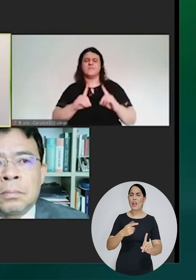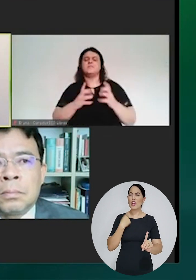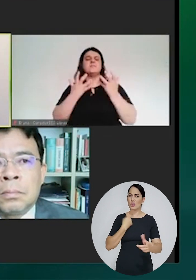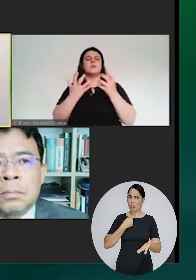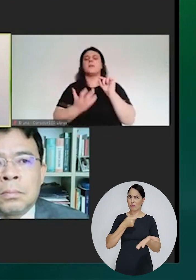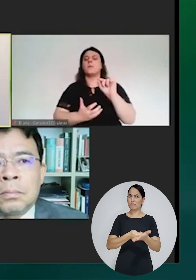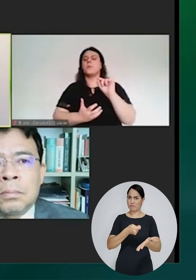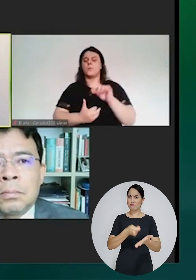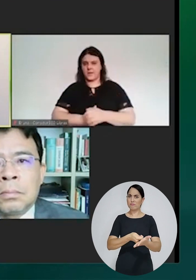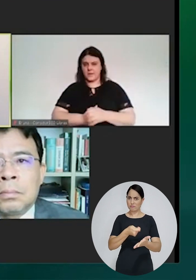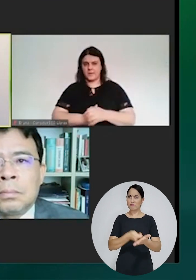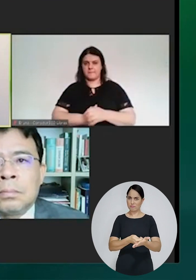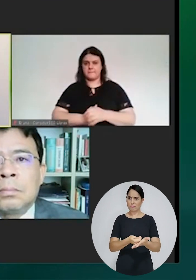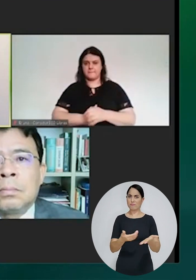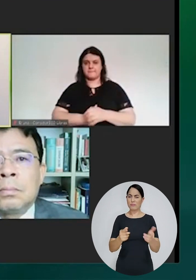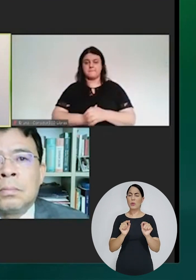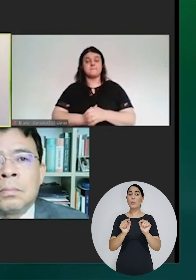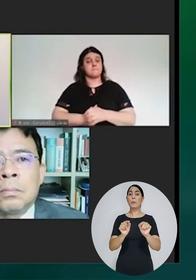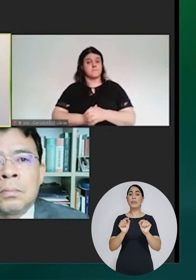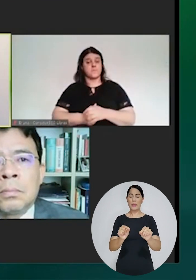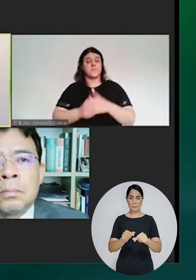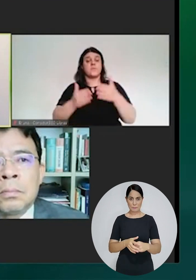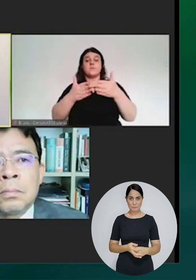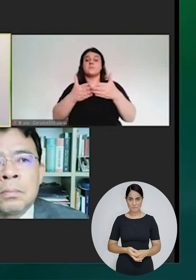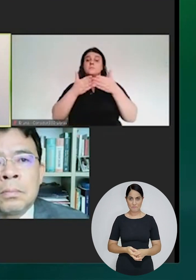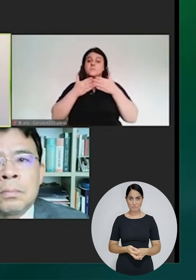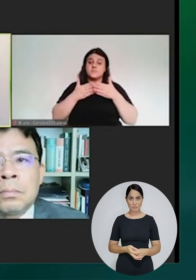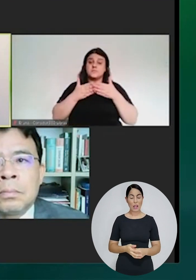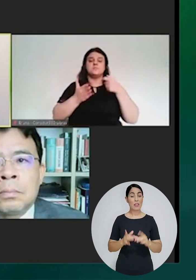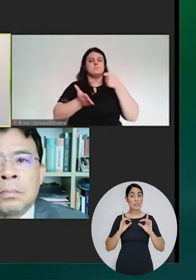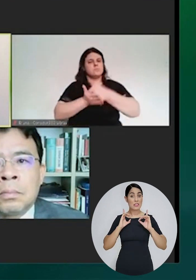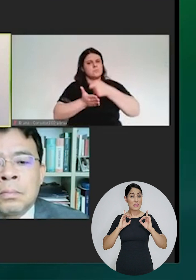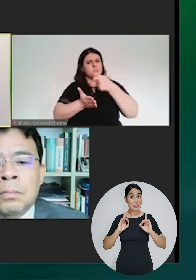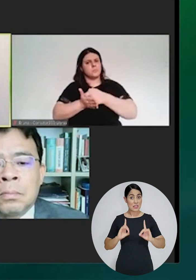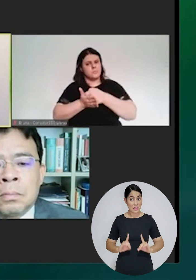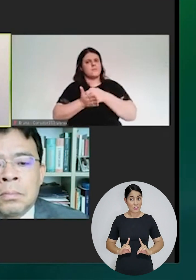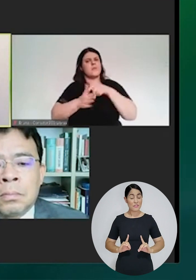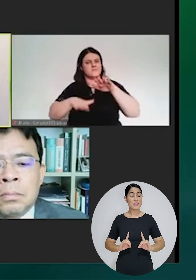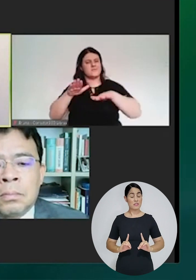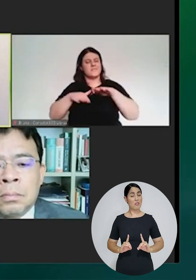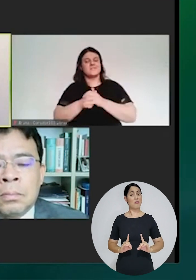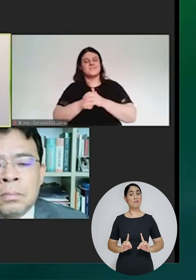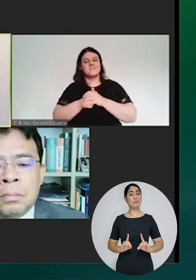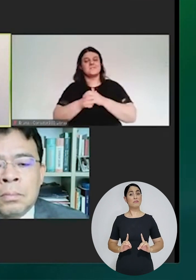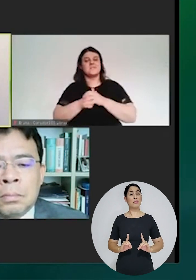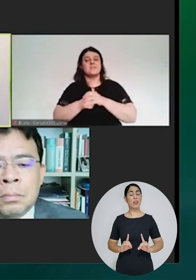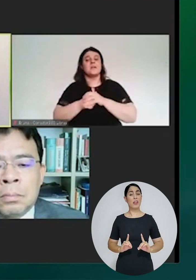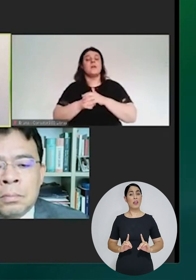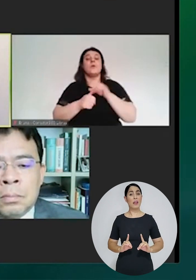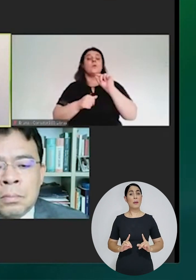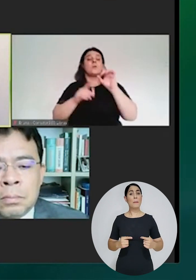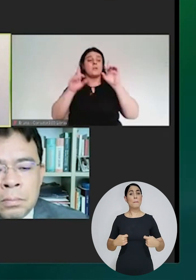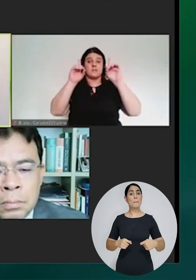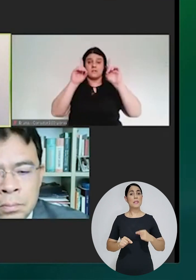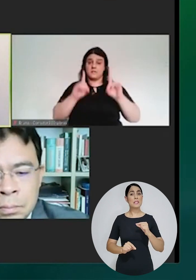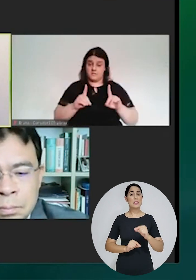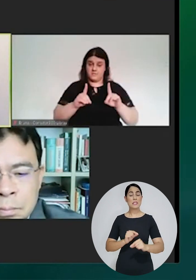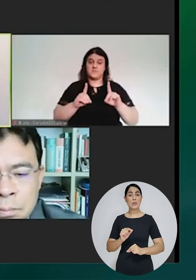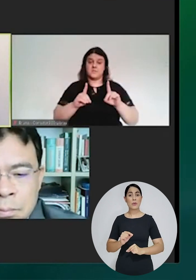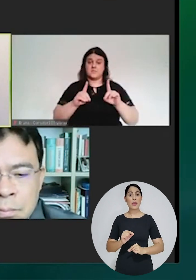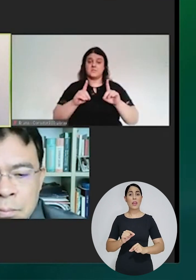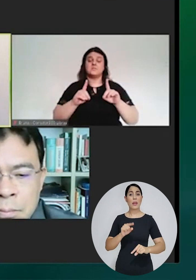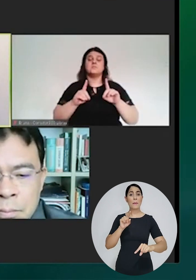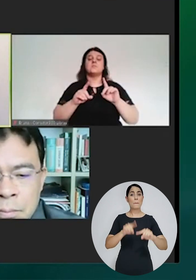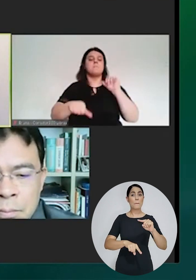A gente está reivindicando, a gente está pedindo, exigindo em alguma medida também, que a deficiência ela passe a